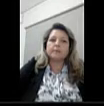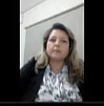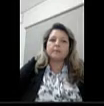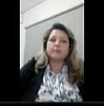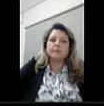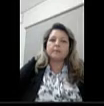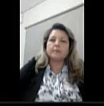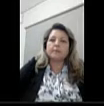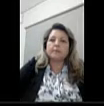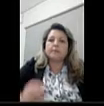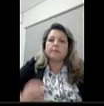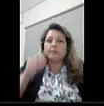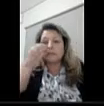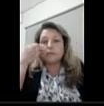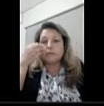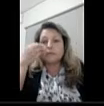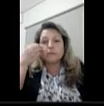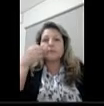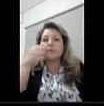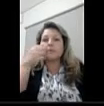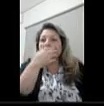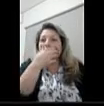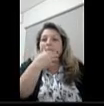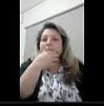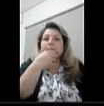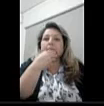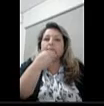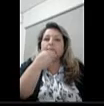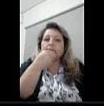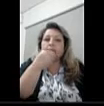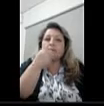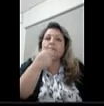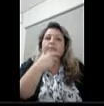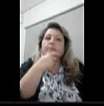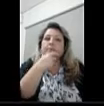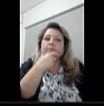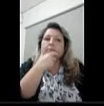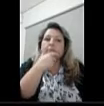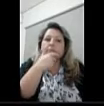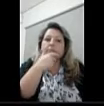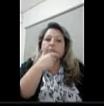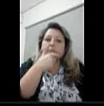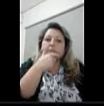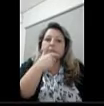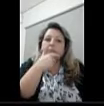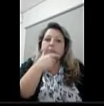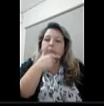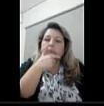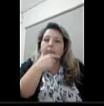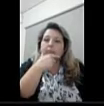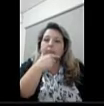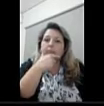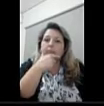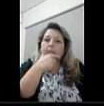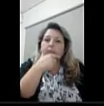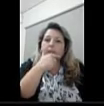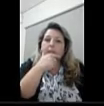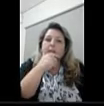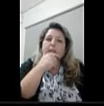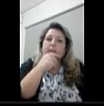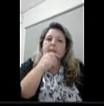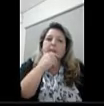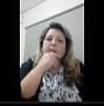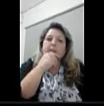sensação de satisfação, de segurança, de